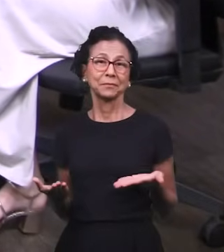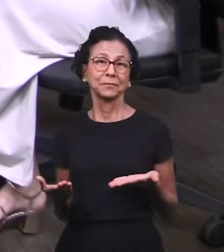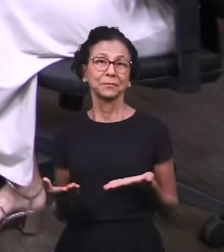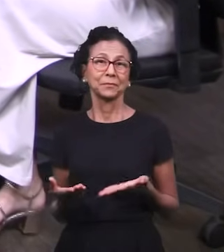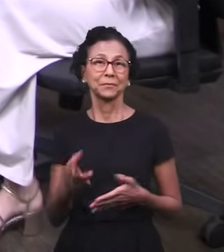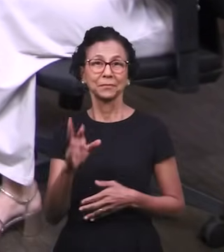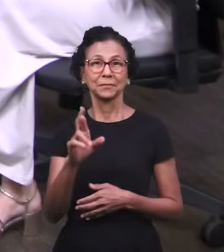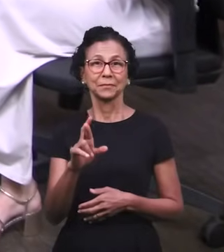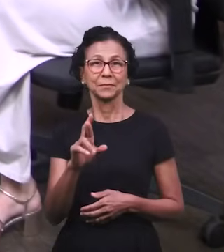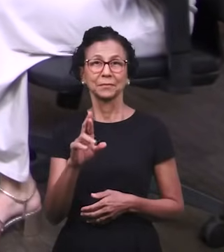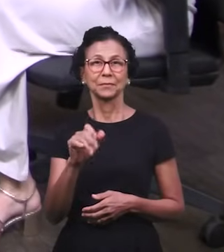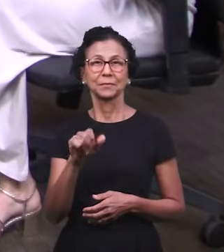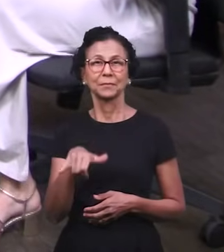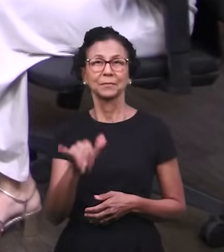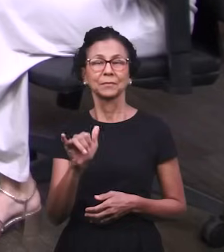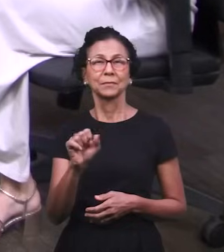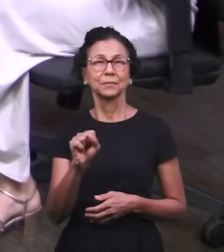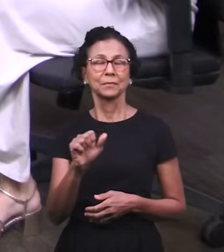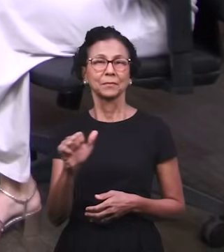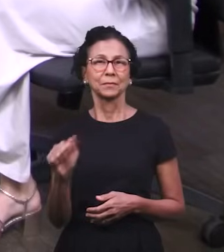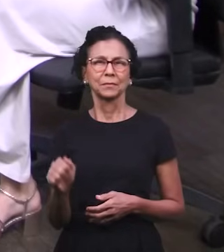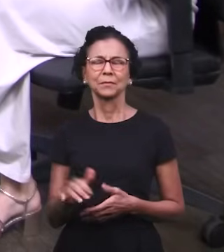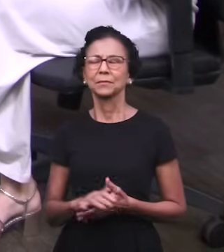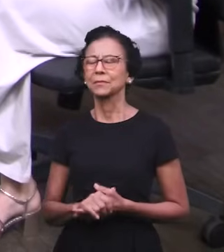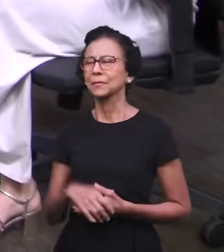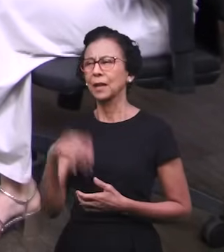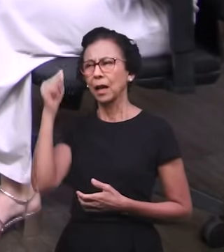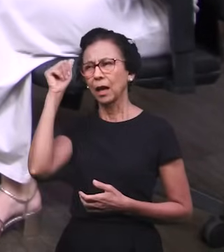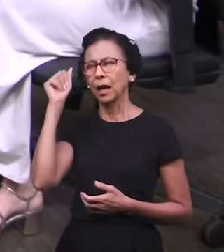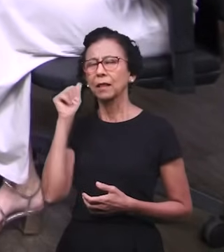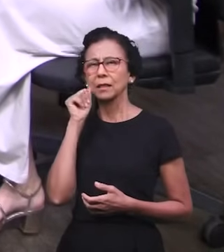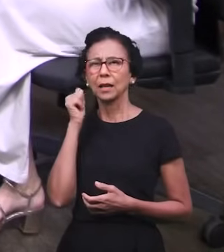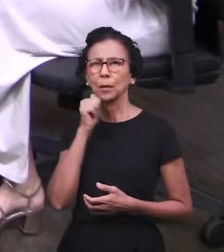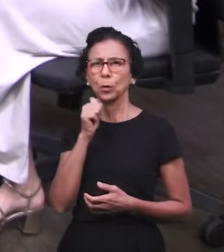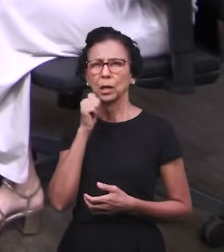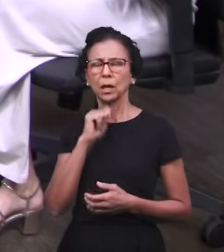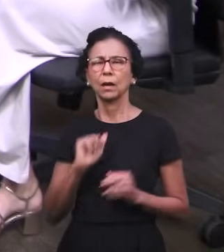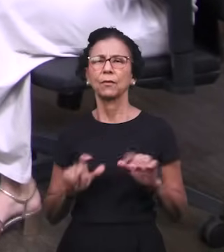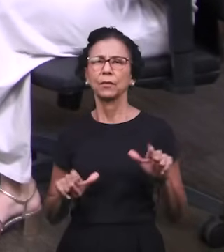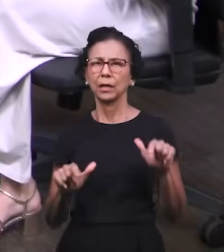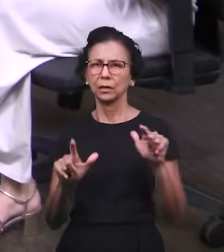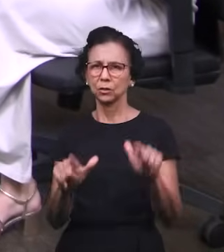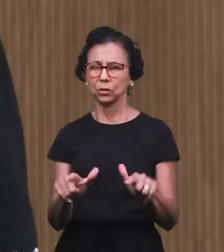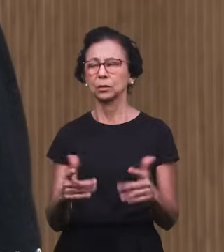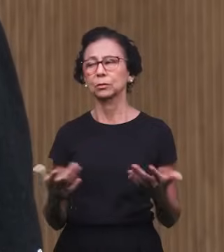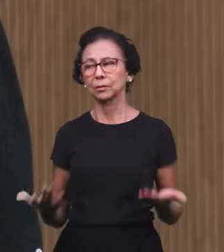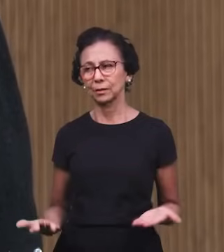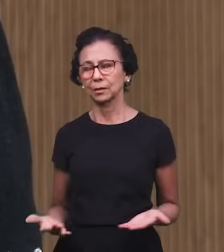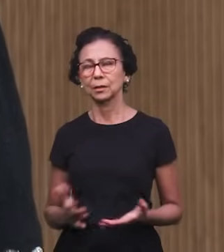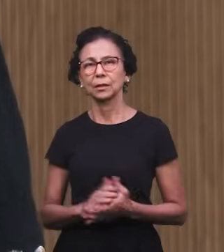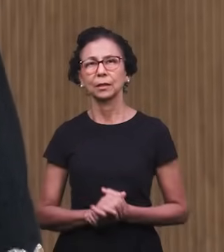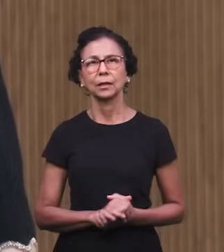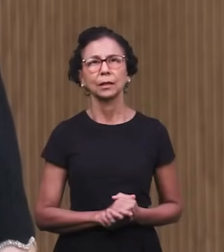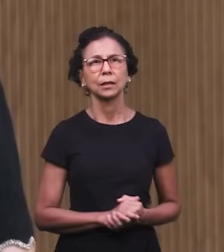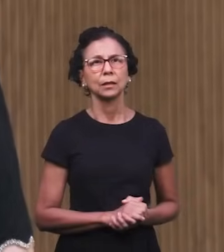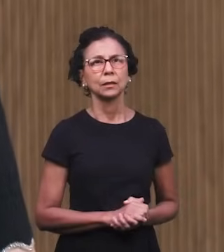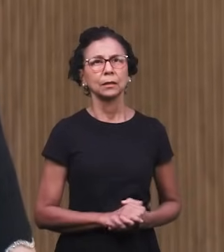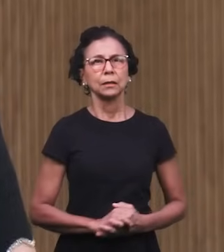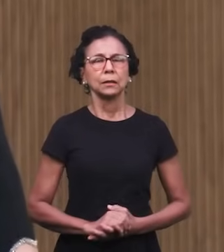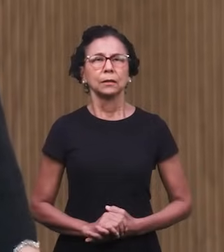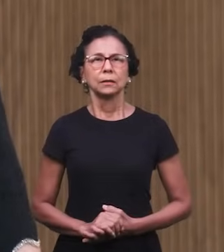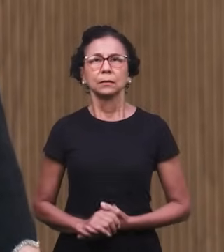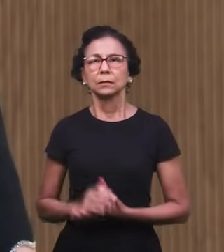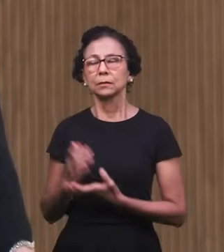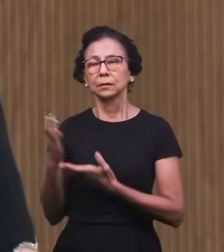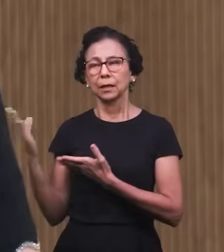E a Raíssa já esteve aqui fazendo esse papel, está conosco aqui. Raíssa, que faz parte da equipe de produção. Raíssa, paz do Senhor. Pai do Senhor, é um prazer estar aqui com